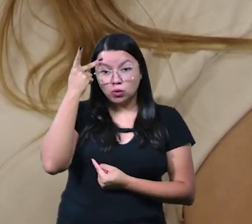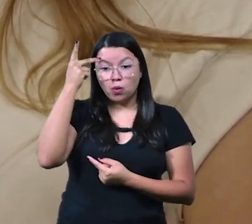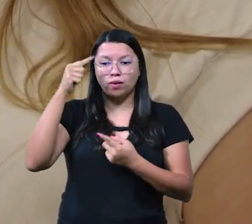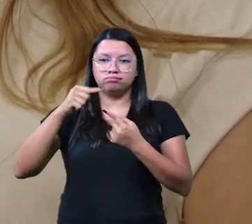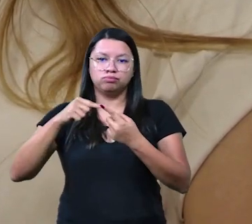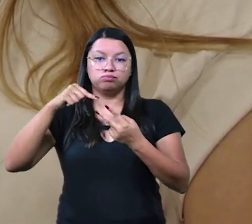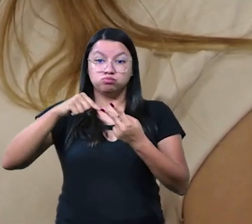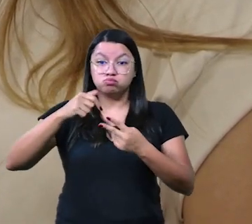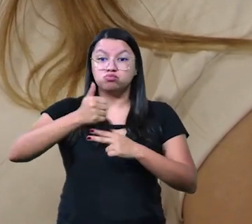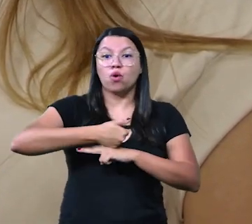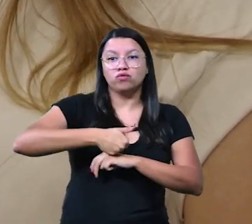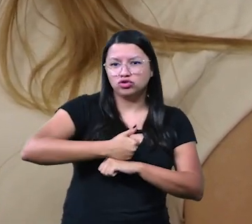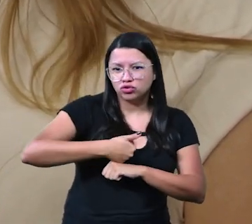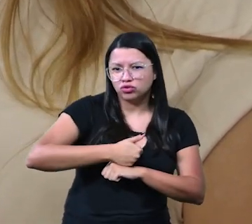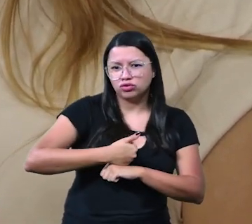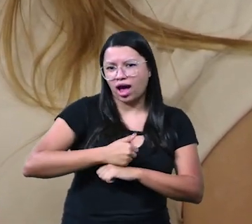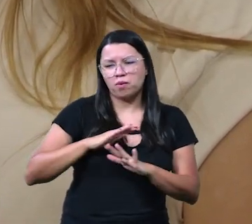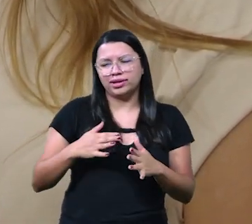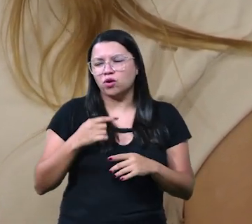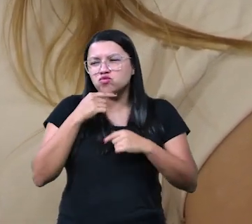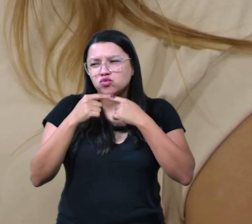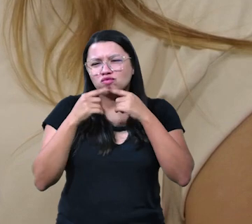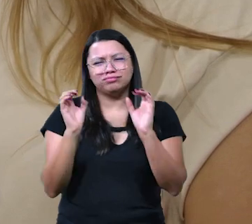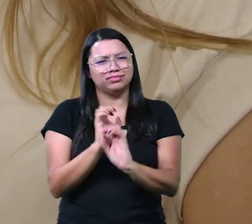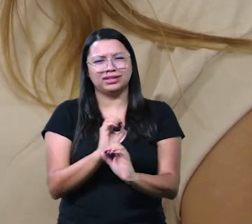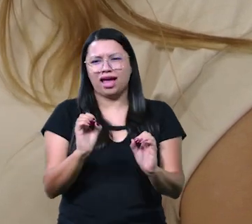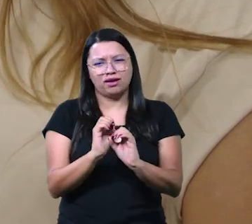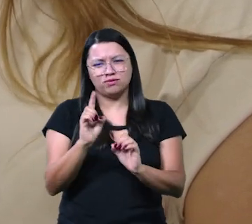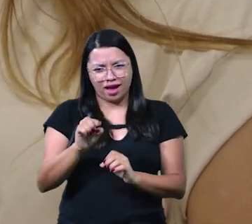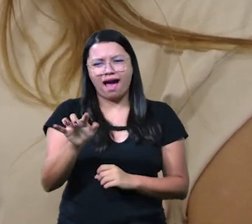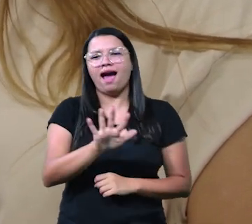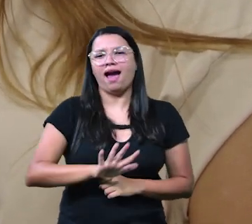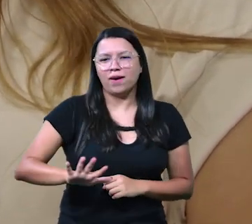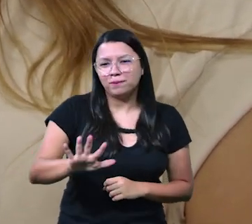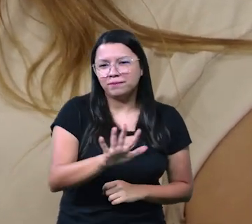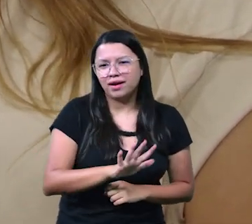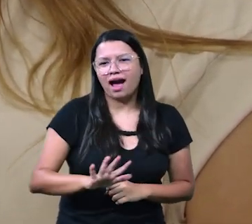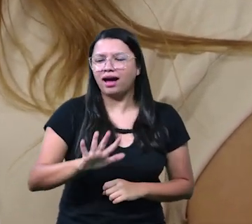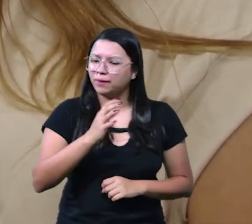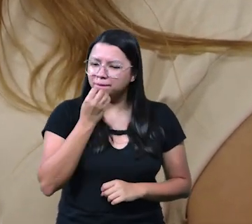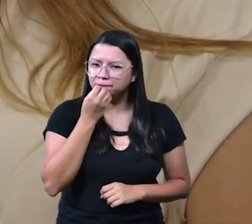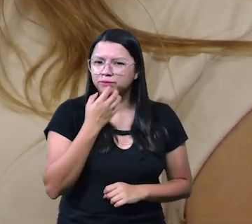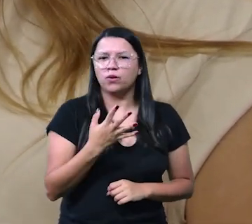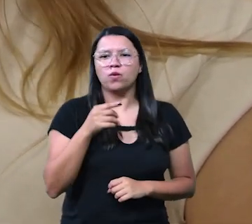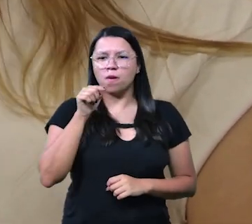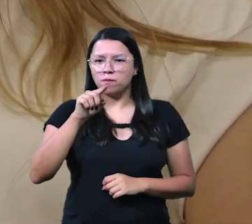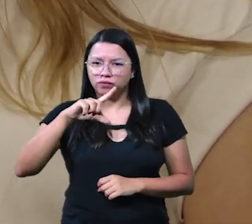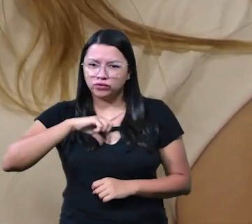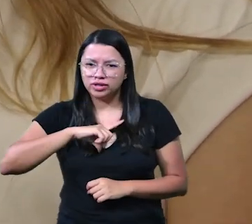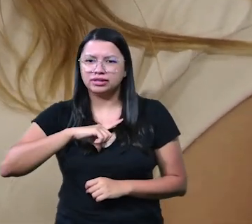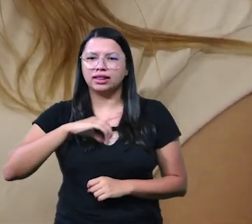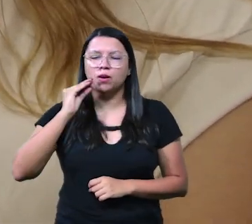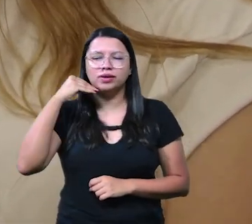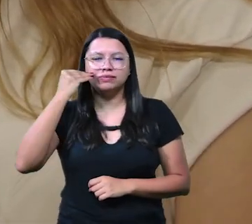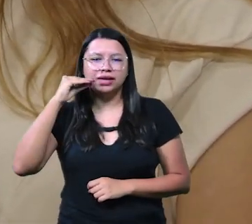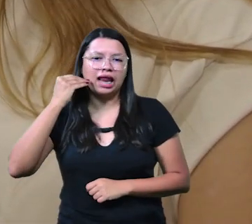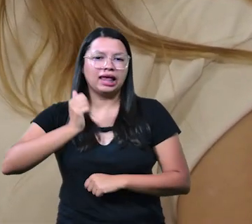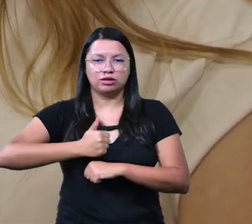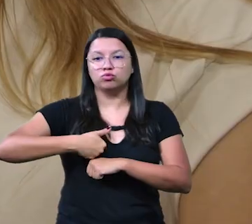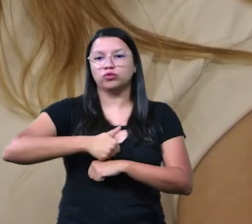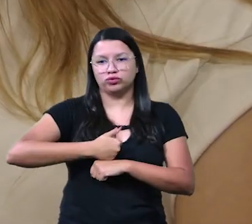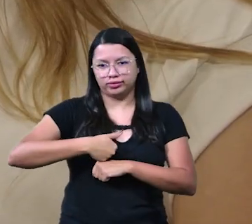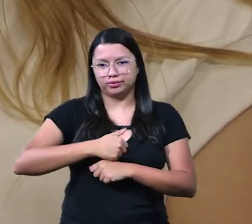profissional. Então, sem dúvidas, é uma área assim muito positiva para você ter uma experiência